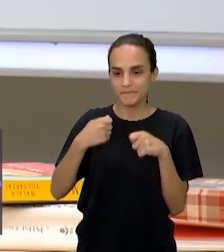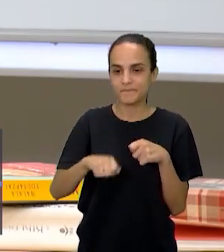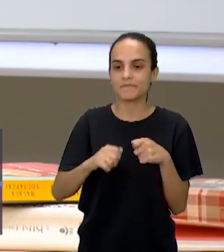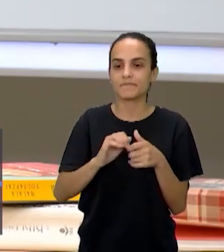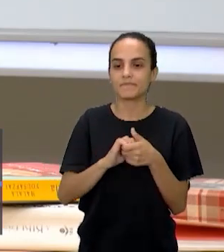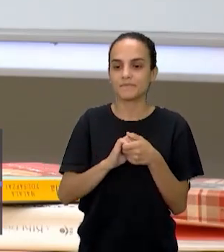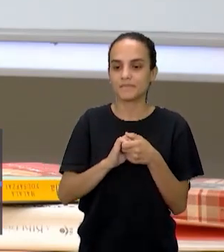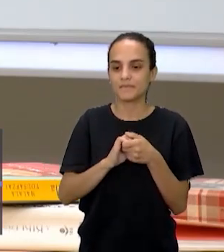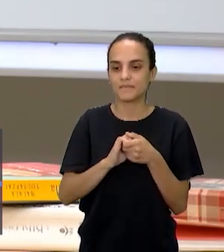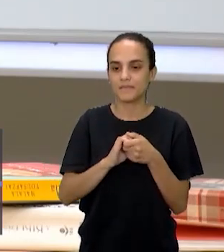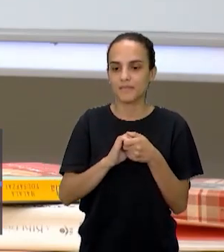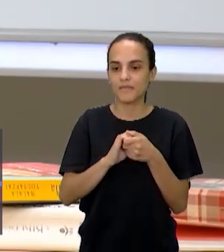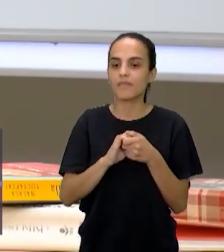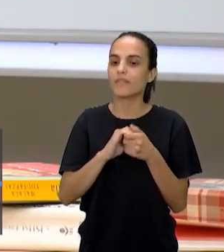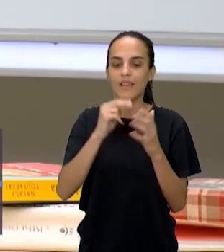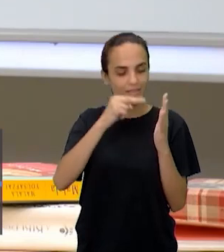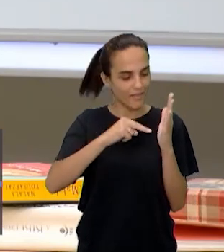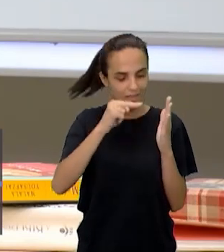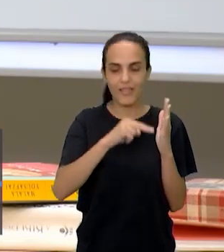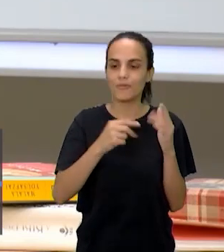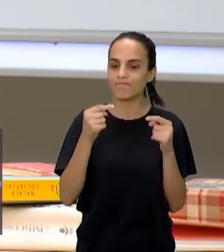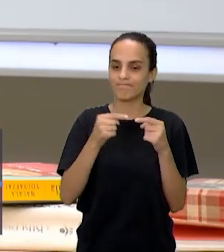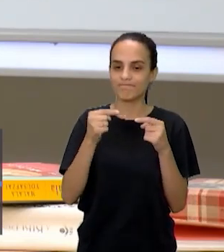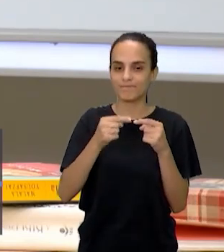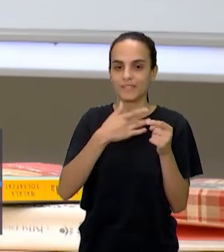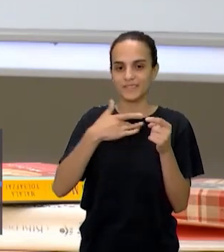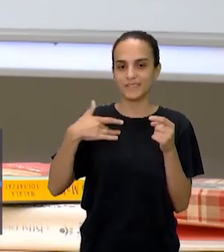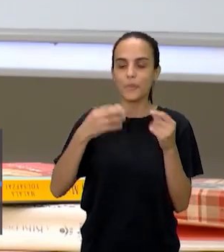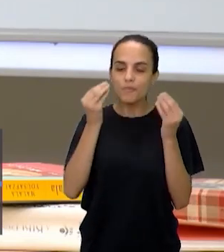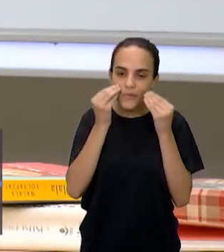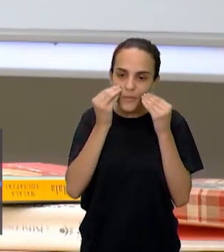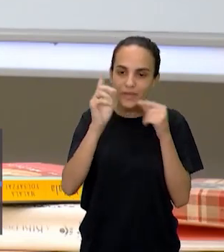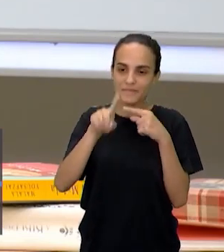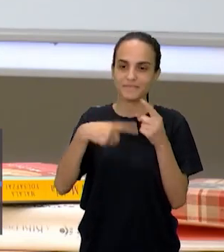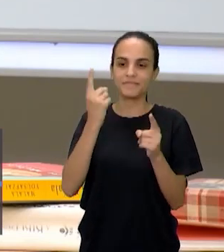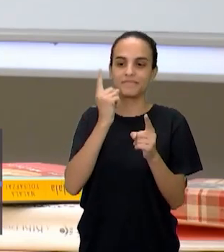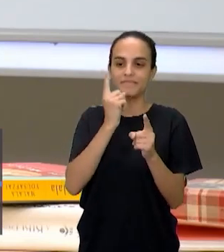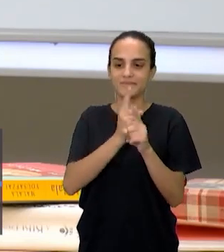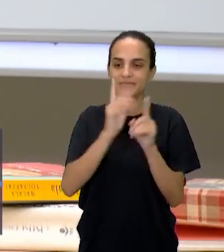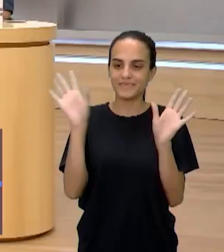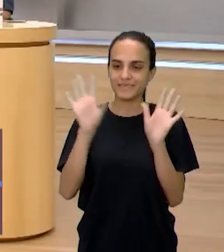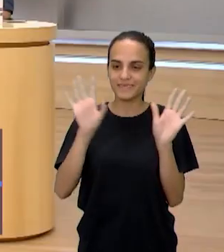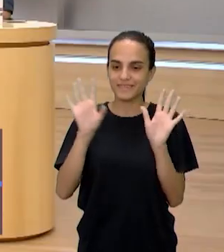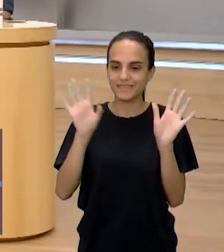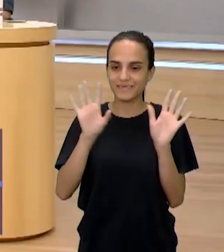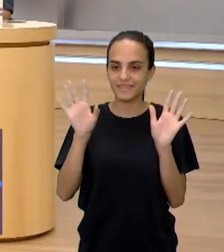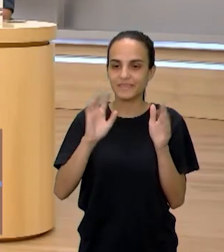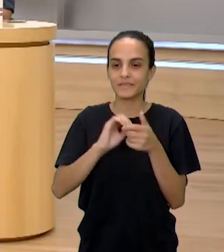atuais, ler faz bem para a saúde, hein, gente? Beijo grande e até a próxima aula. Tchau, tchau.